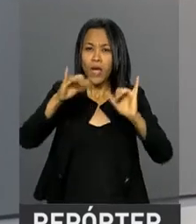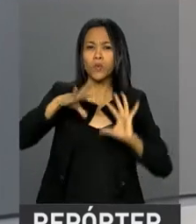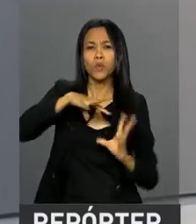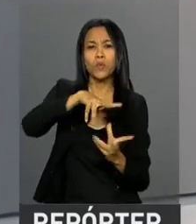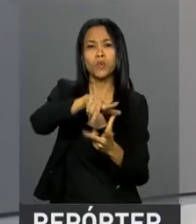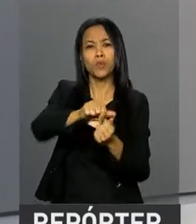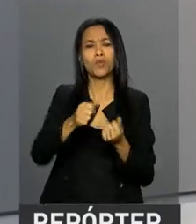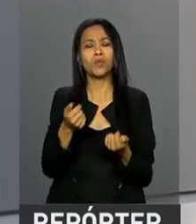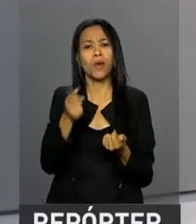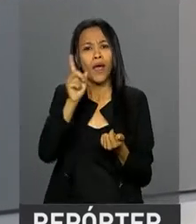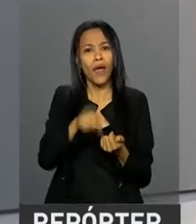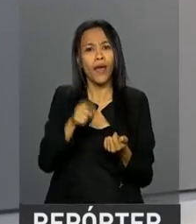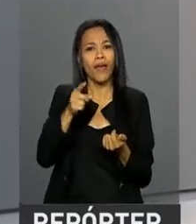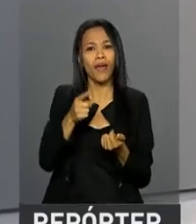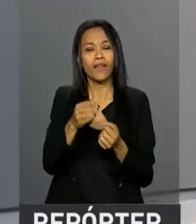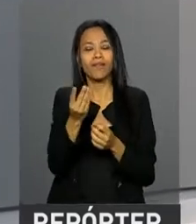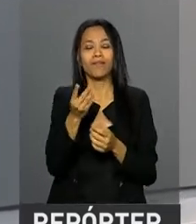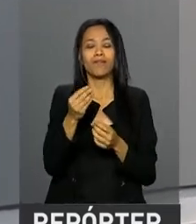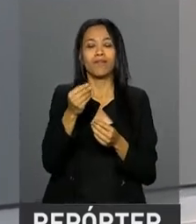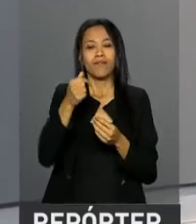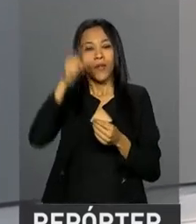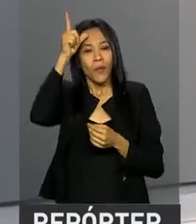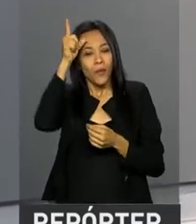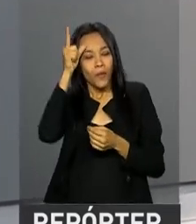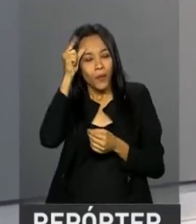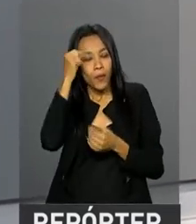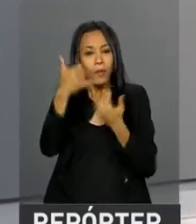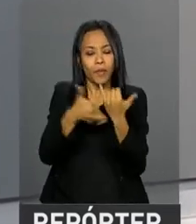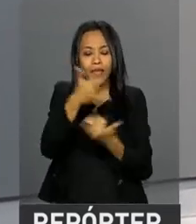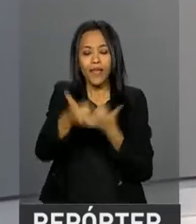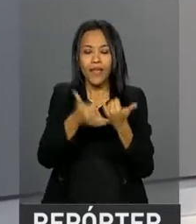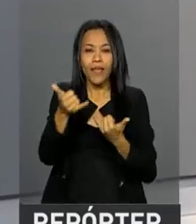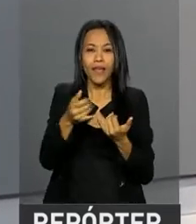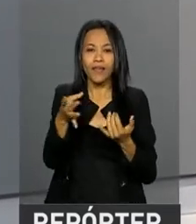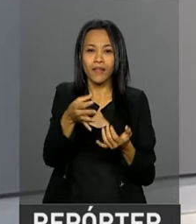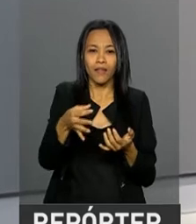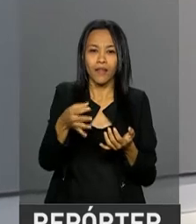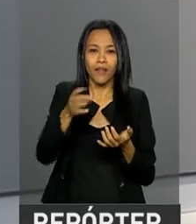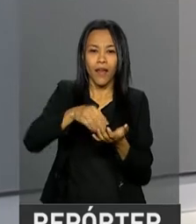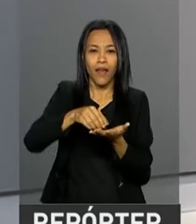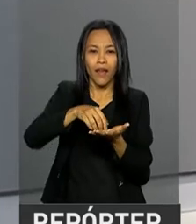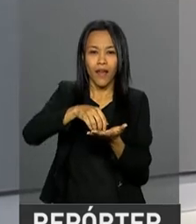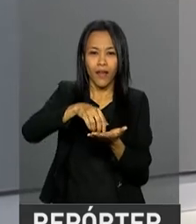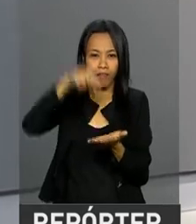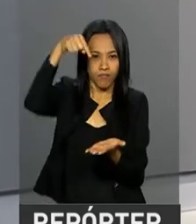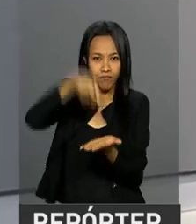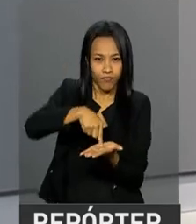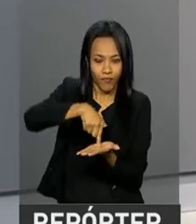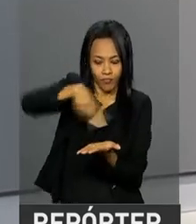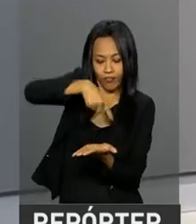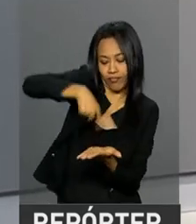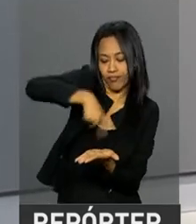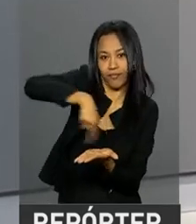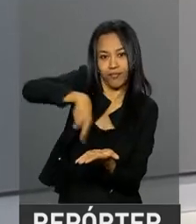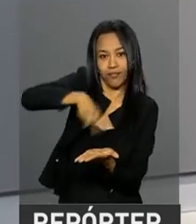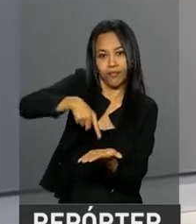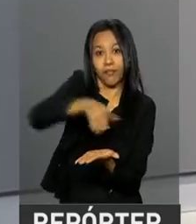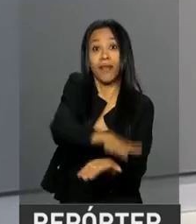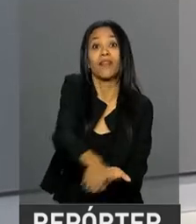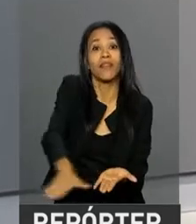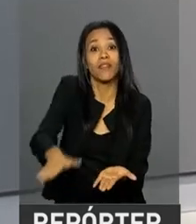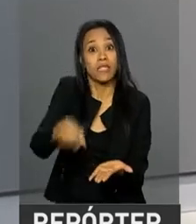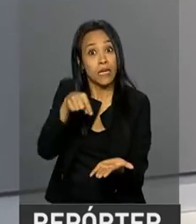produto supostamente terapêutico, um brinquedo tem atraído a atenção de crianças no Brasil. Mas o Inmetro alerta que esse